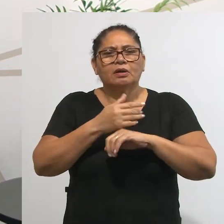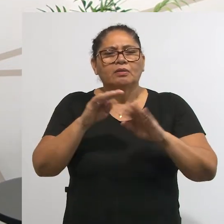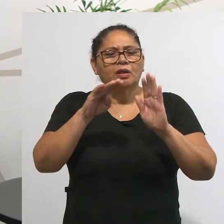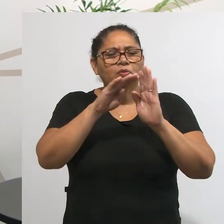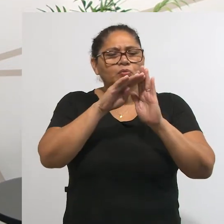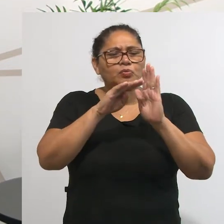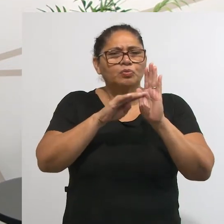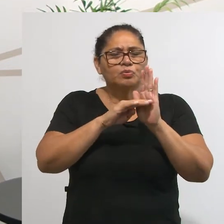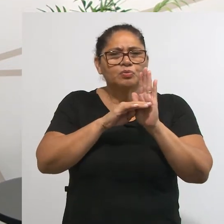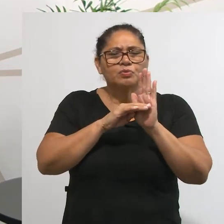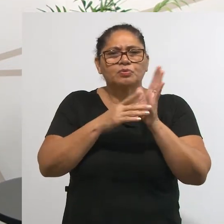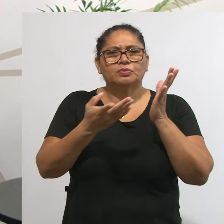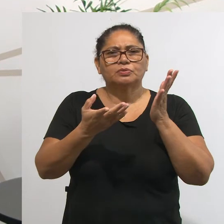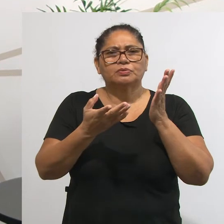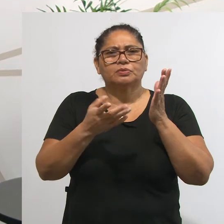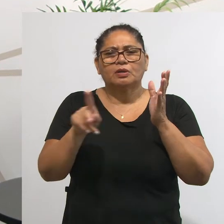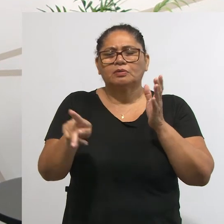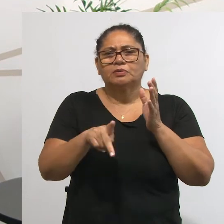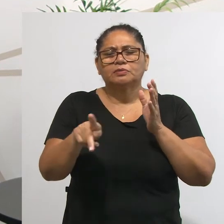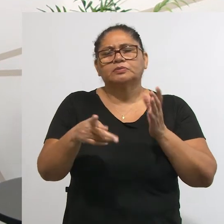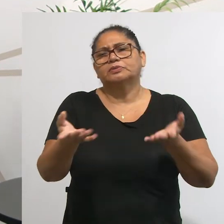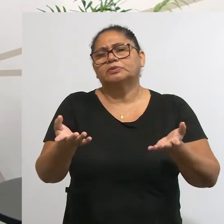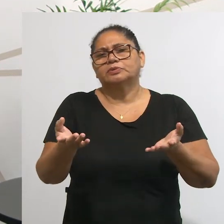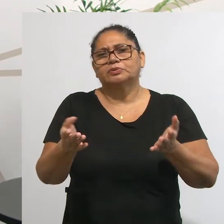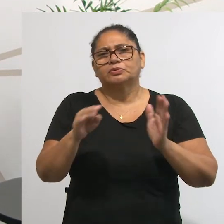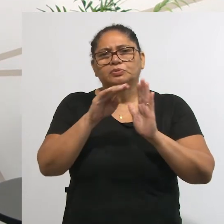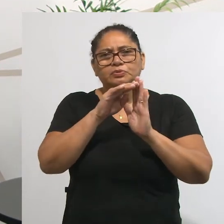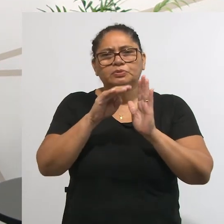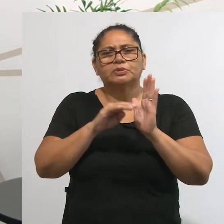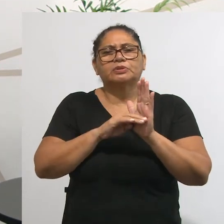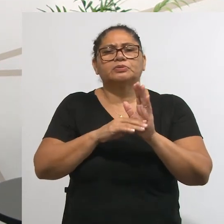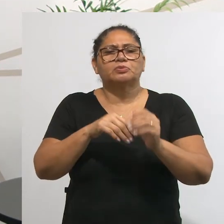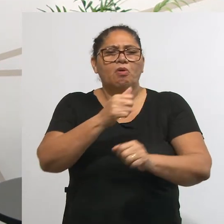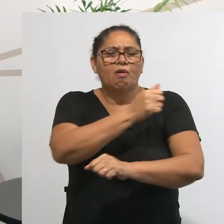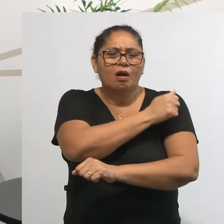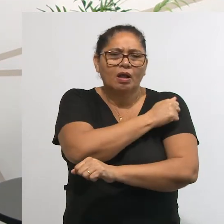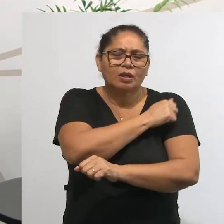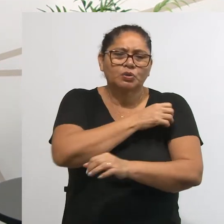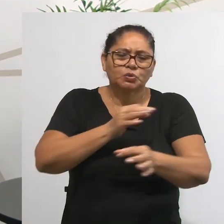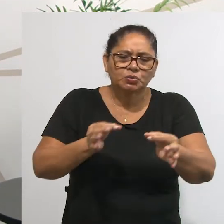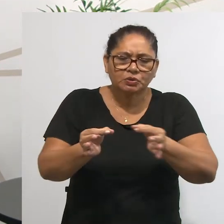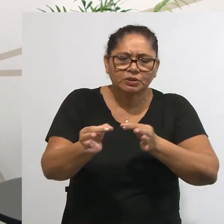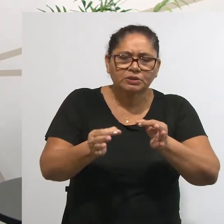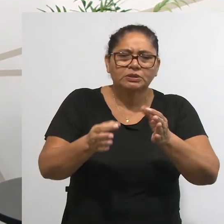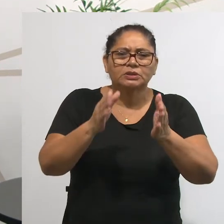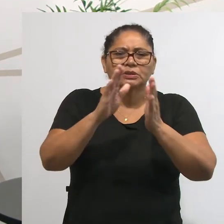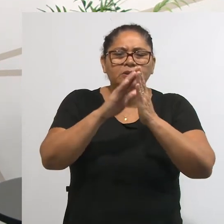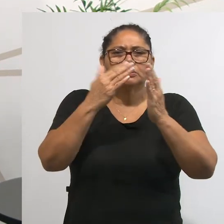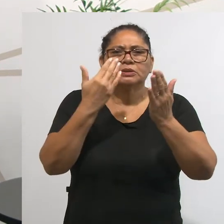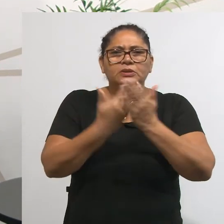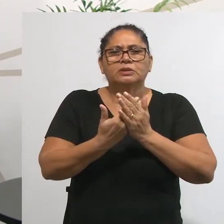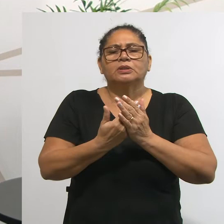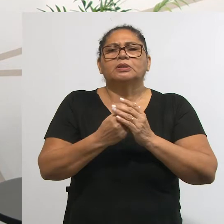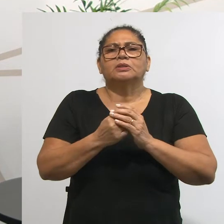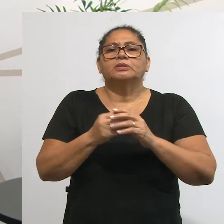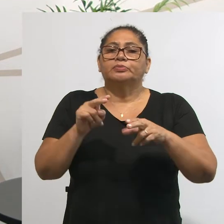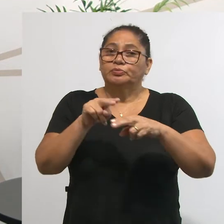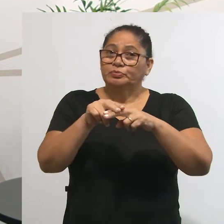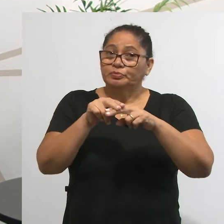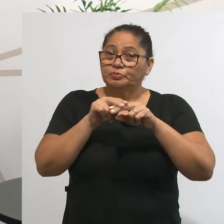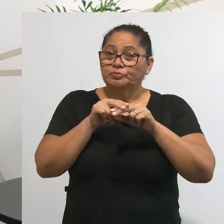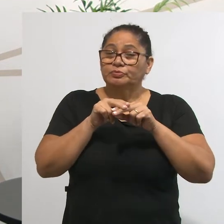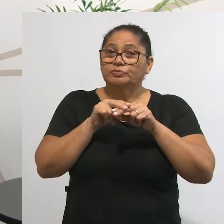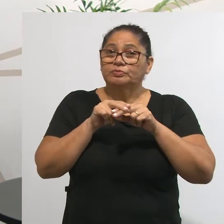relação conteúdo e professor com conteúdo, aluno com conteúdo, organização escolar. Por isso a